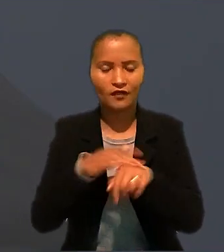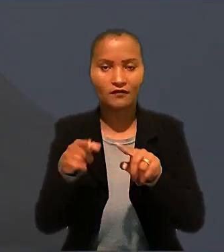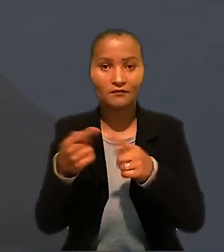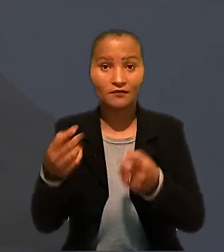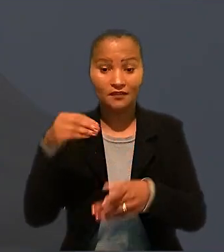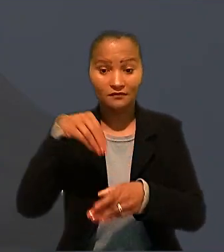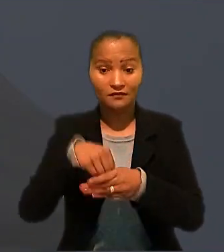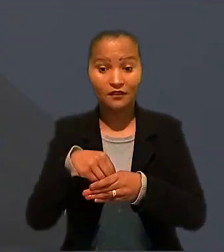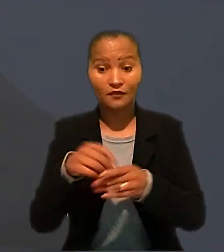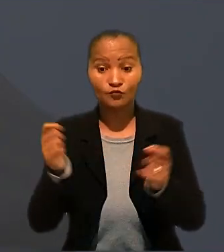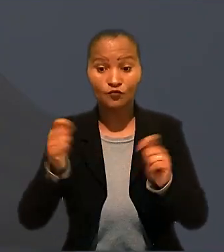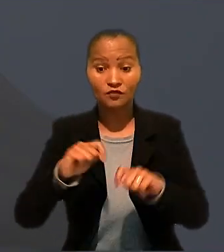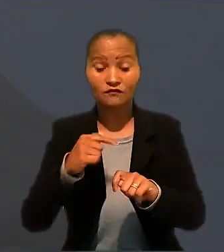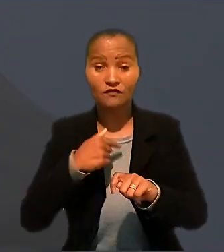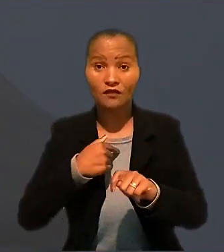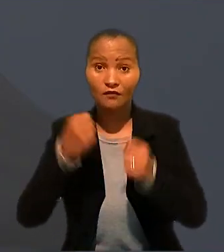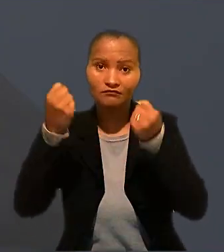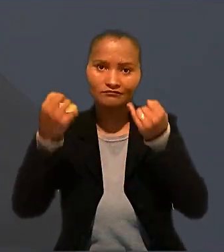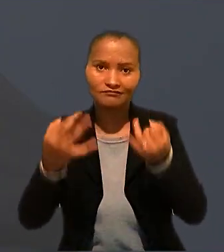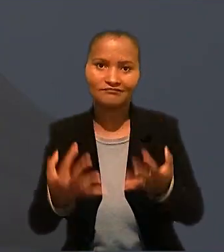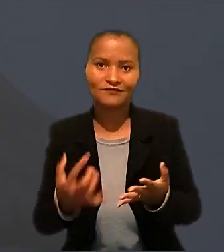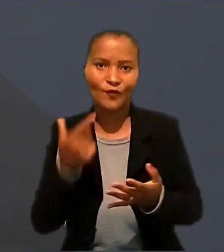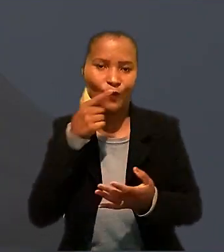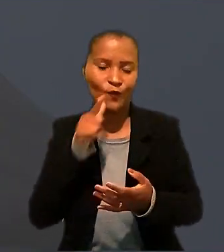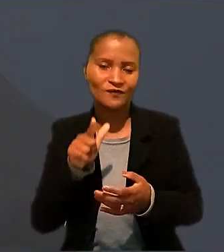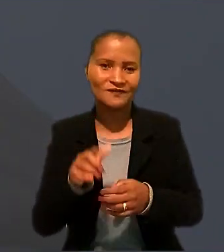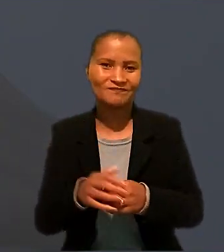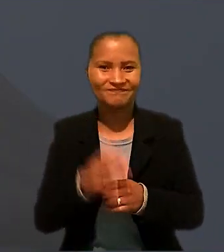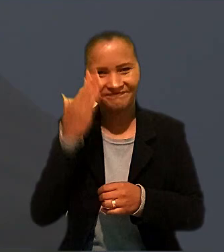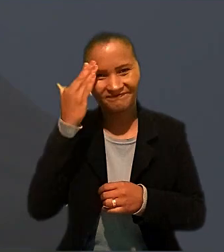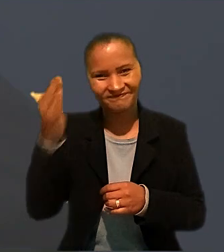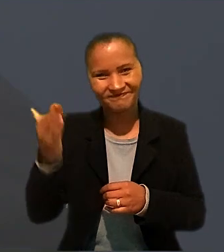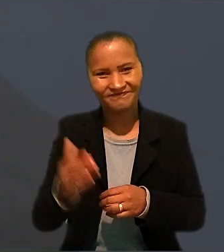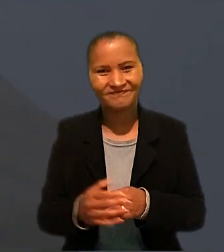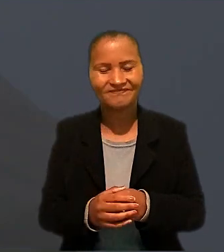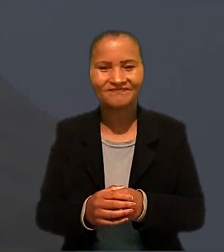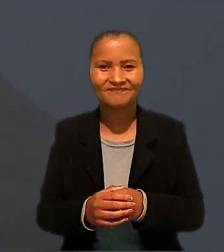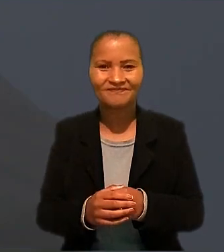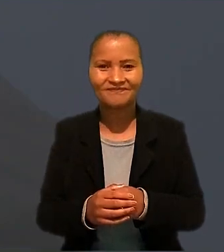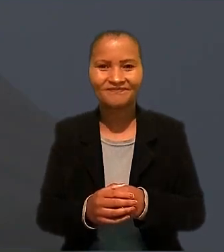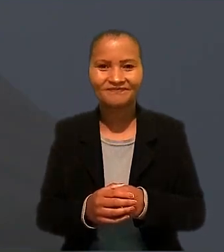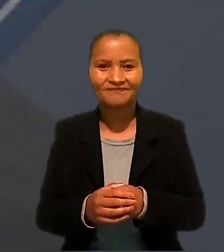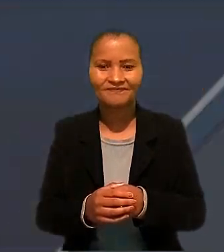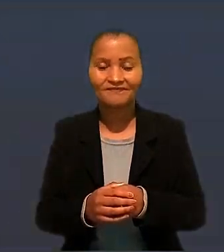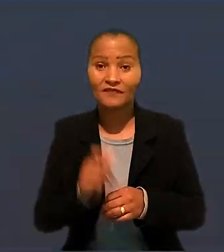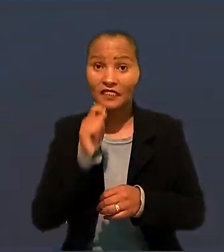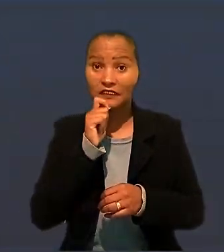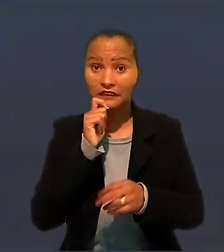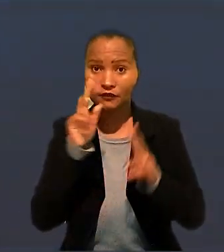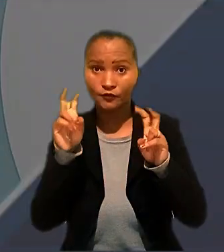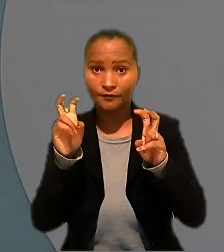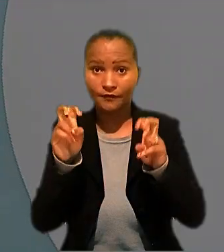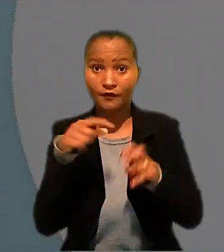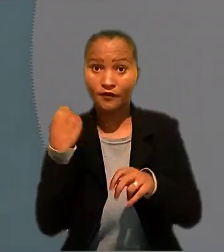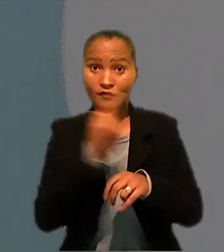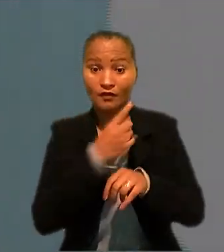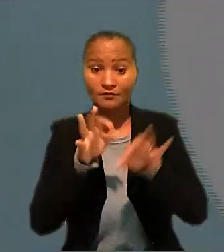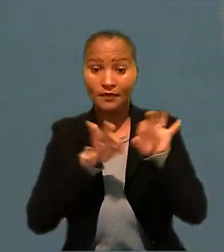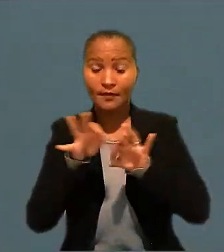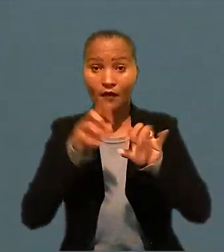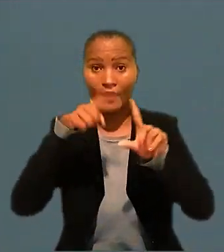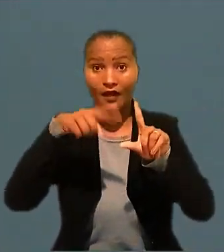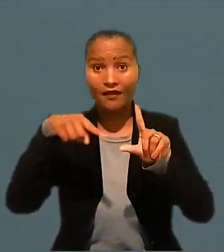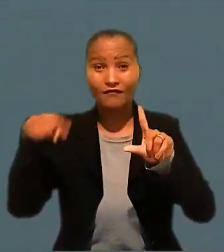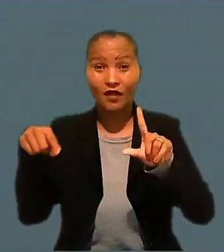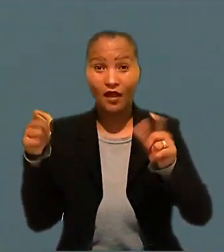conversa, mas dentro do possível tentei esclarecer o que estava ao meu alcance. Muito obrigado. E ainda sobre esse tema, a